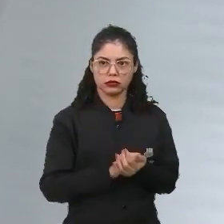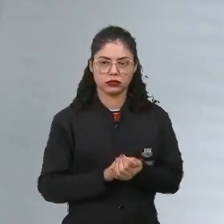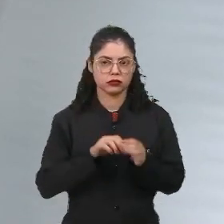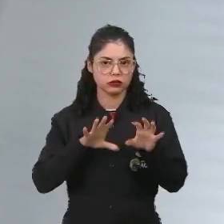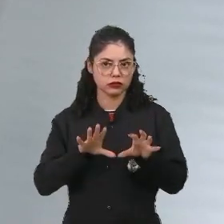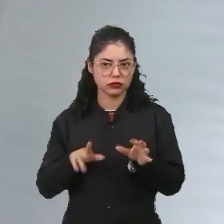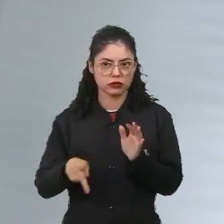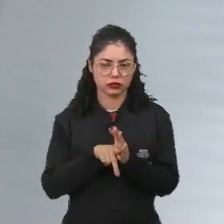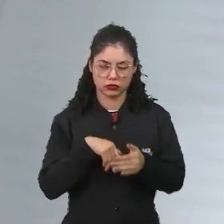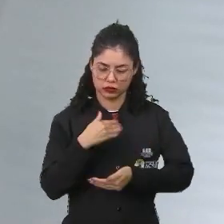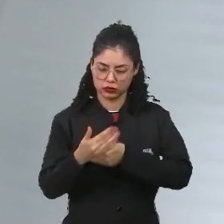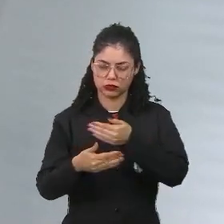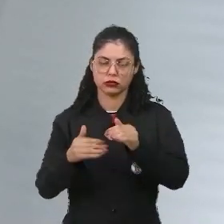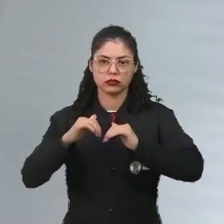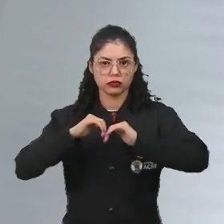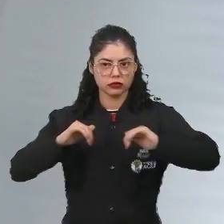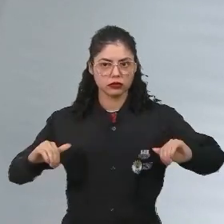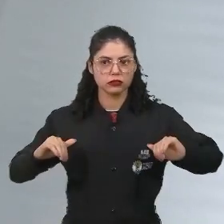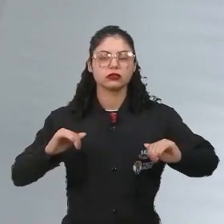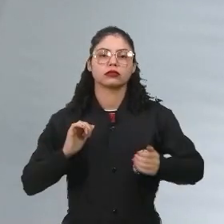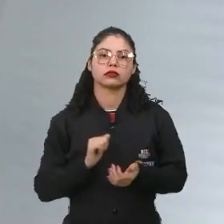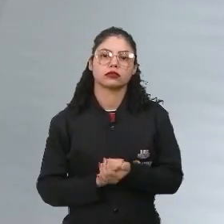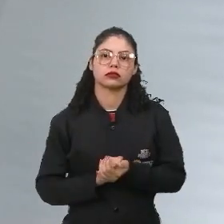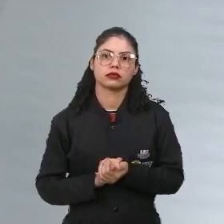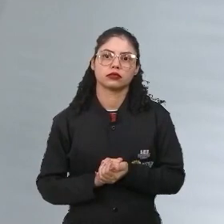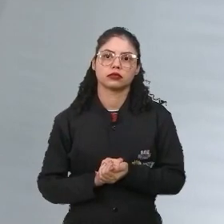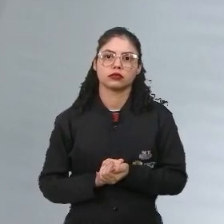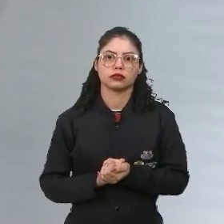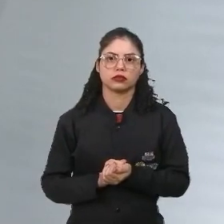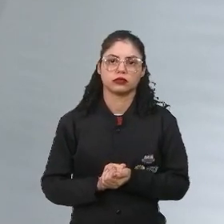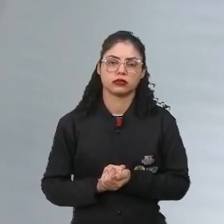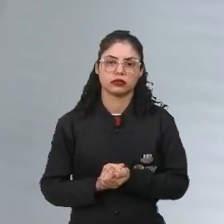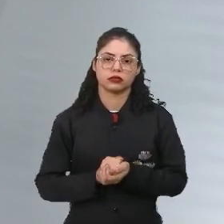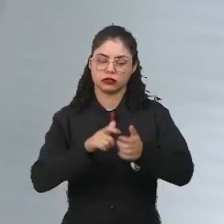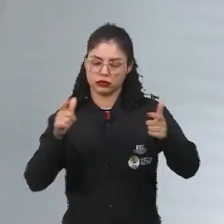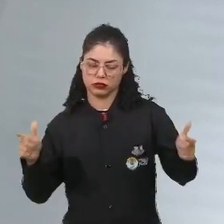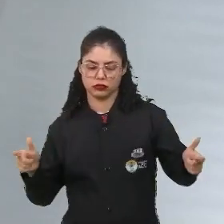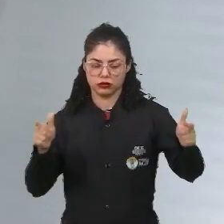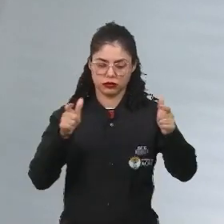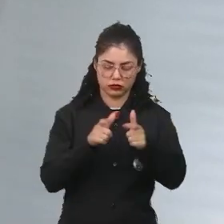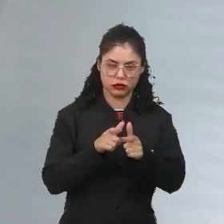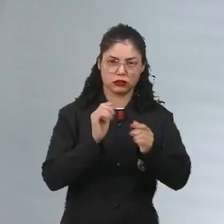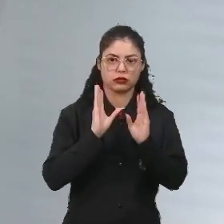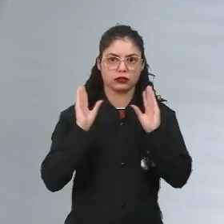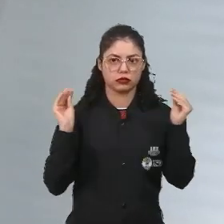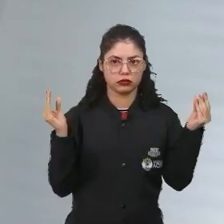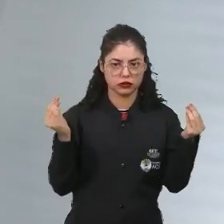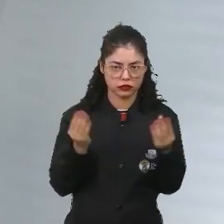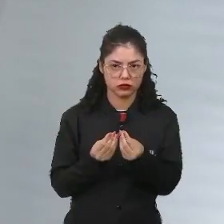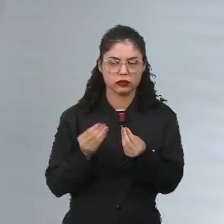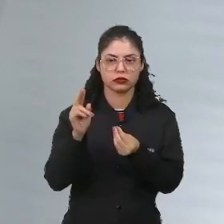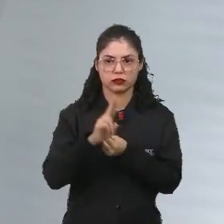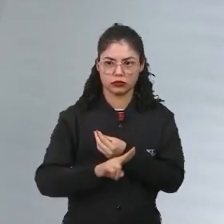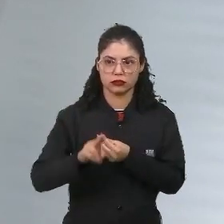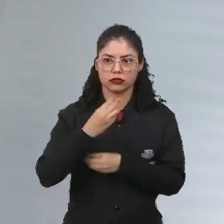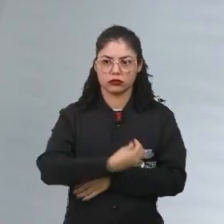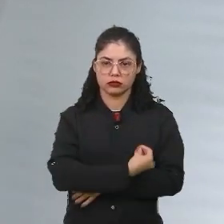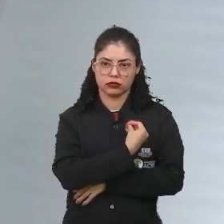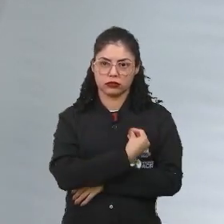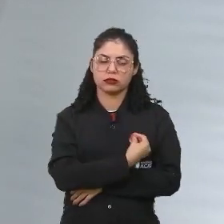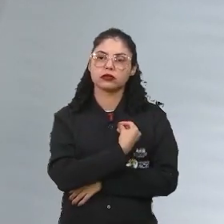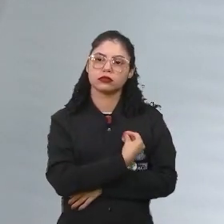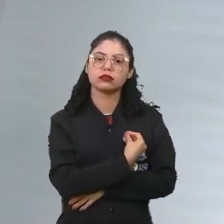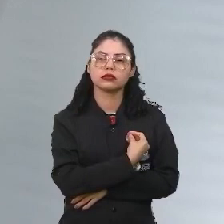nesse tipo de processo de separação por tamanhos. Se as substâncias presentes